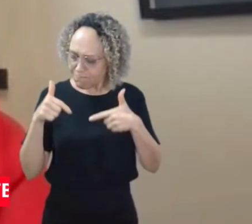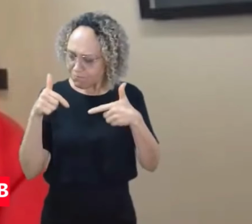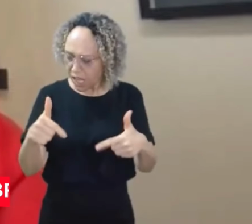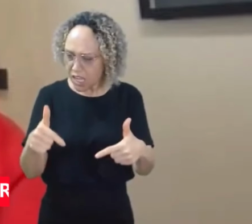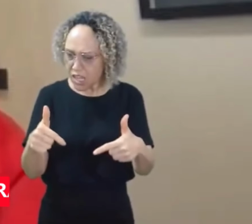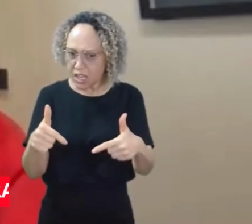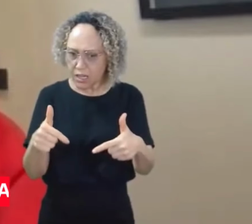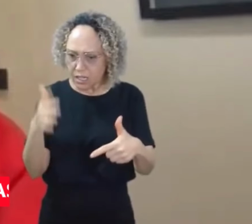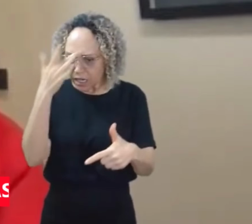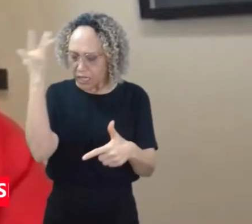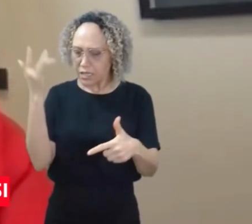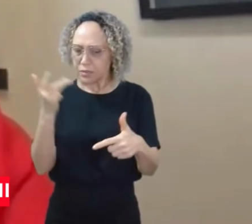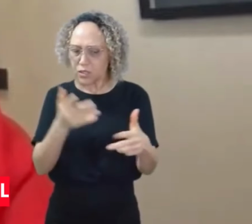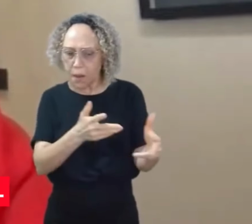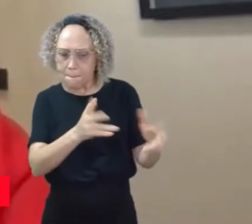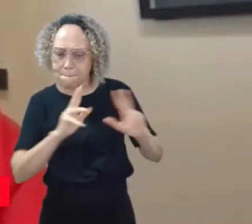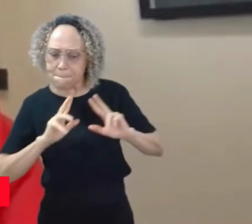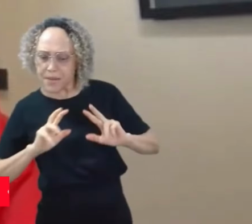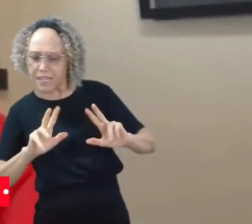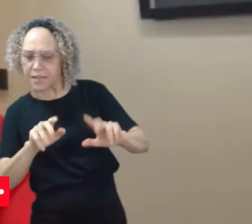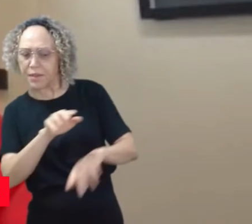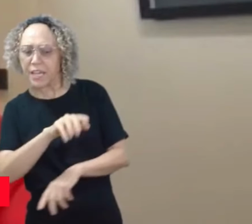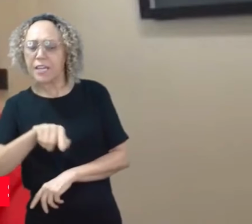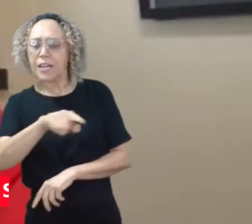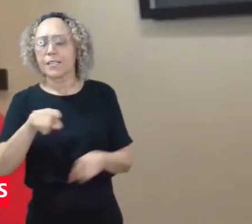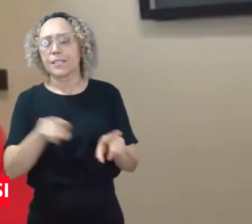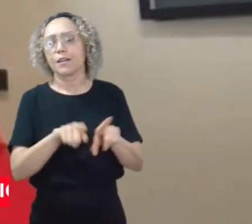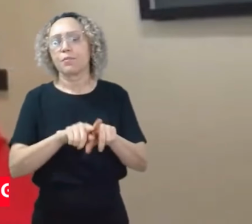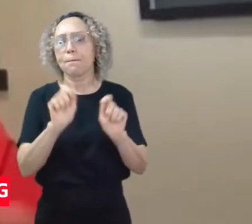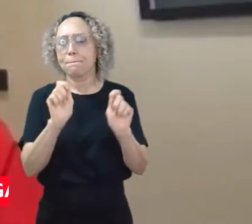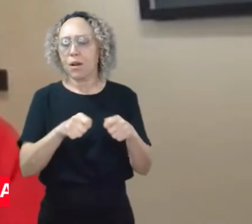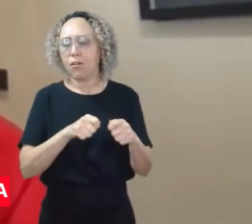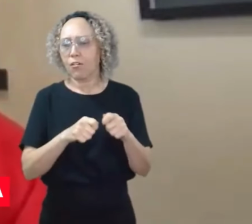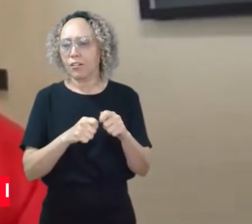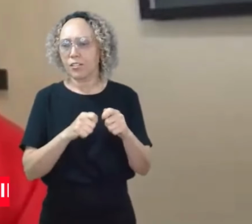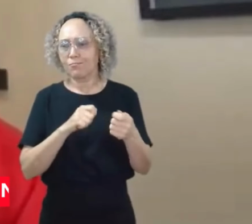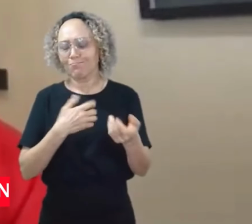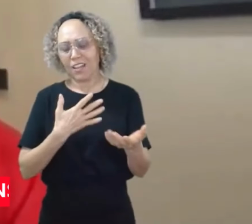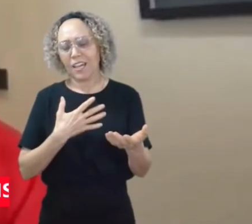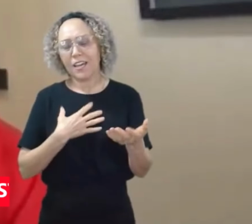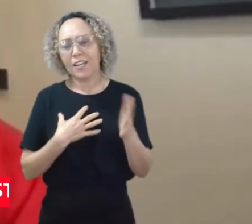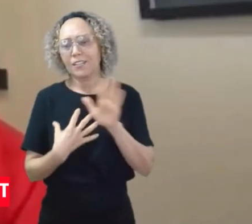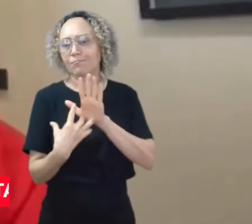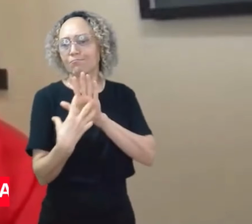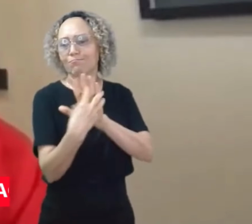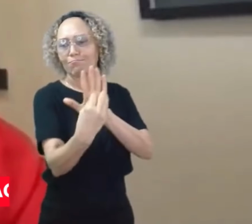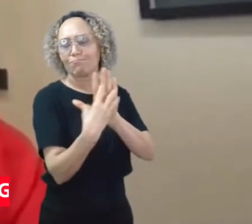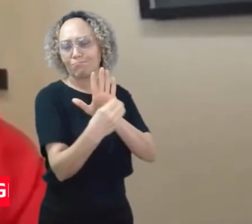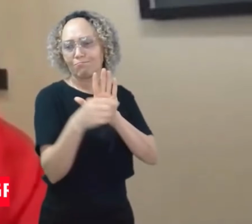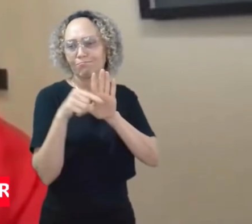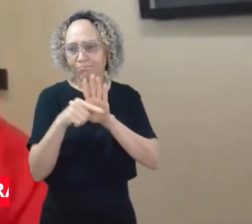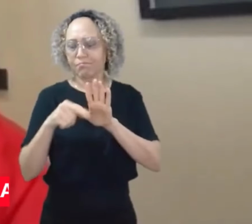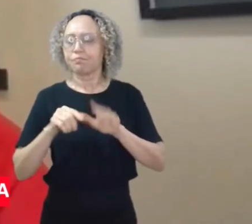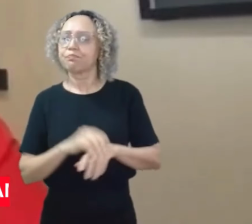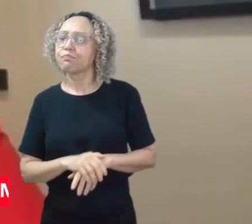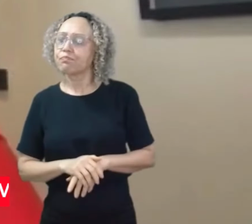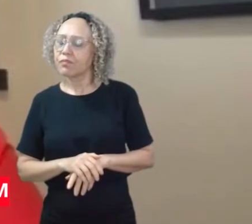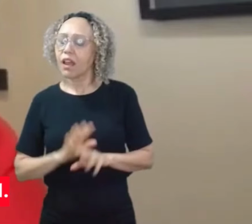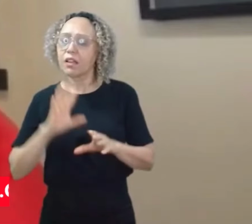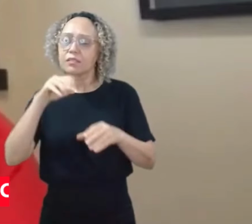também podem. E é fundamental que nessa luta de combate ao racismo, primeiro é o racismo estrutural que tem nos parlamentos, no espaço de